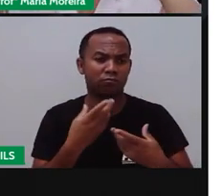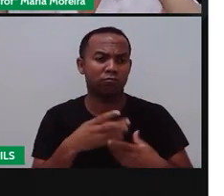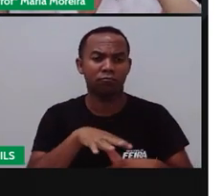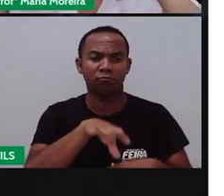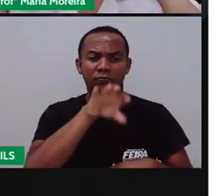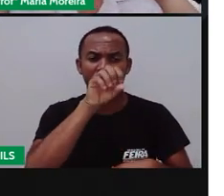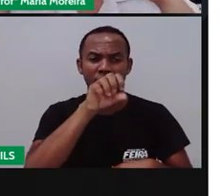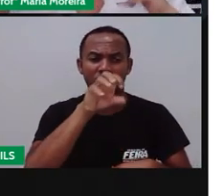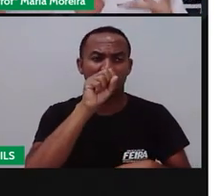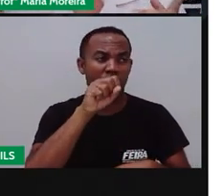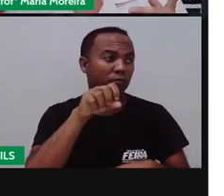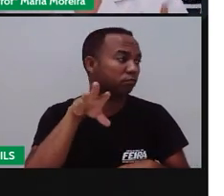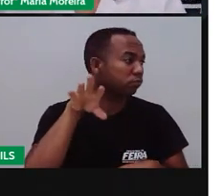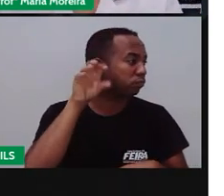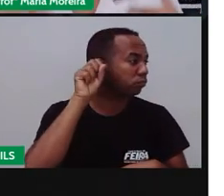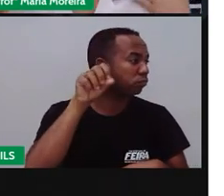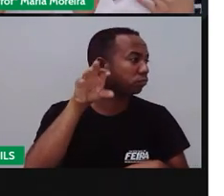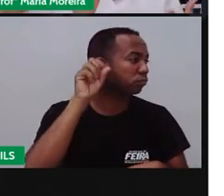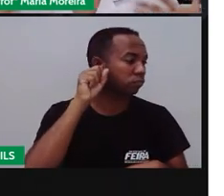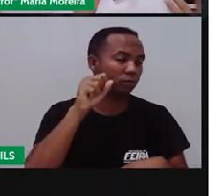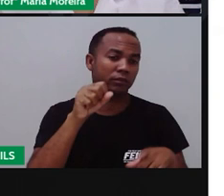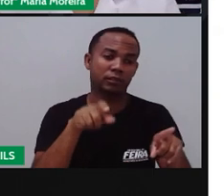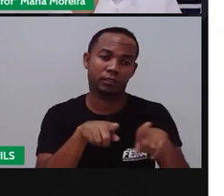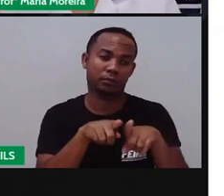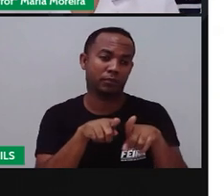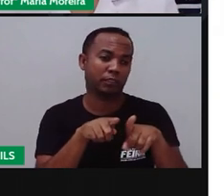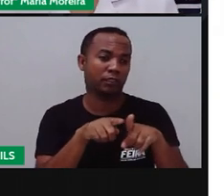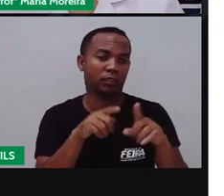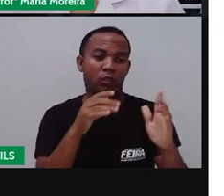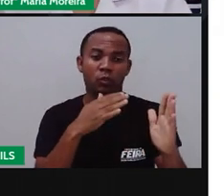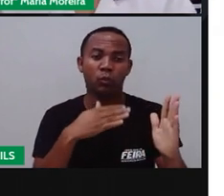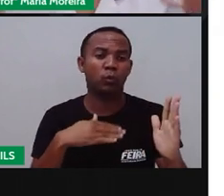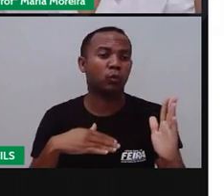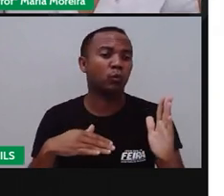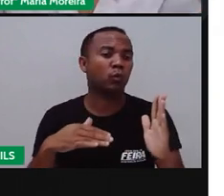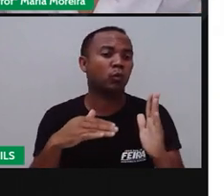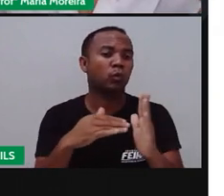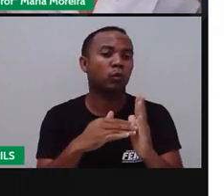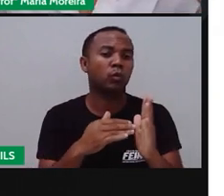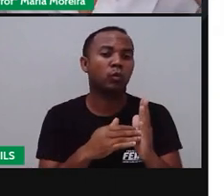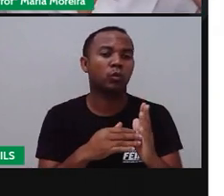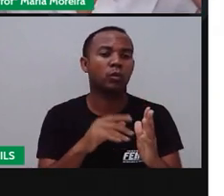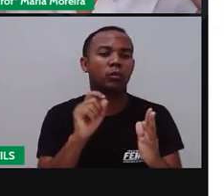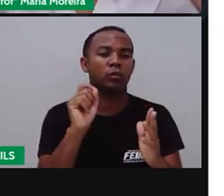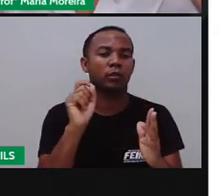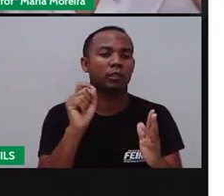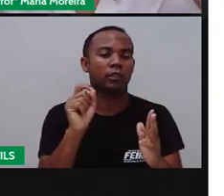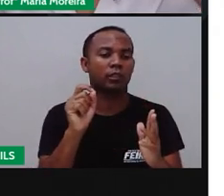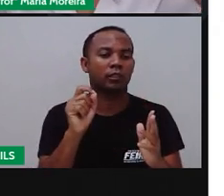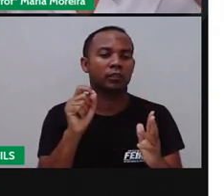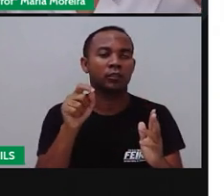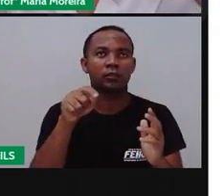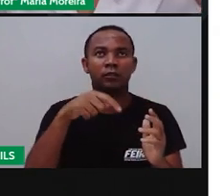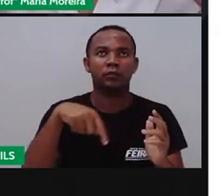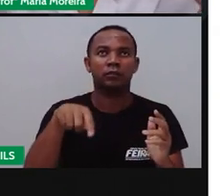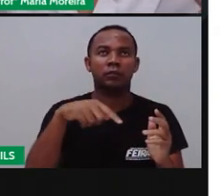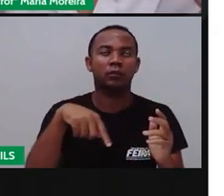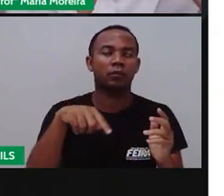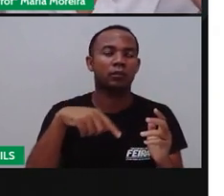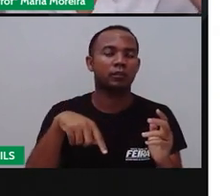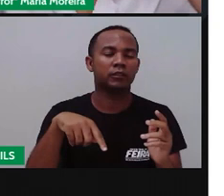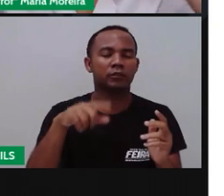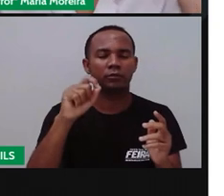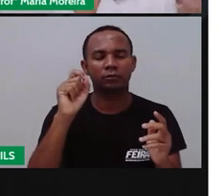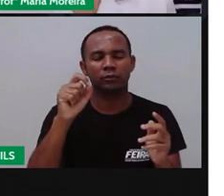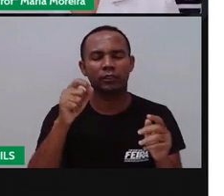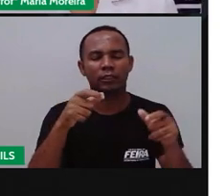o que ouvimos, certo? Então, tudo isso faz com que a gente crie o quê? A paisagem, que ela fique o quê?